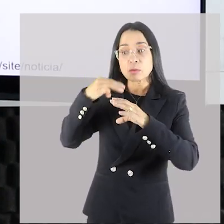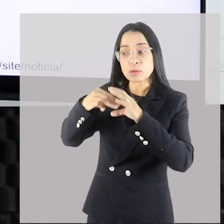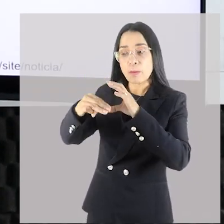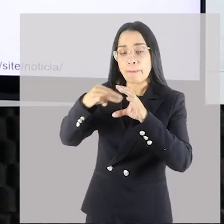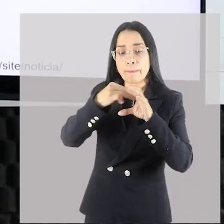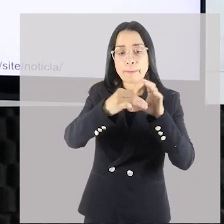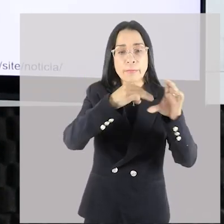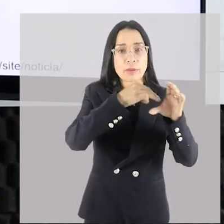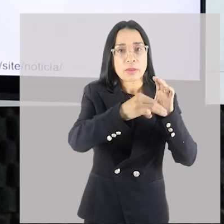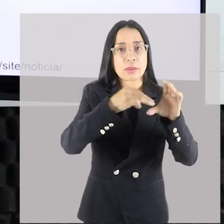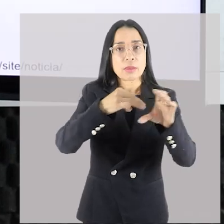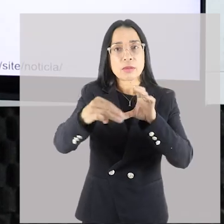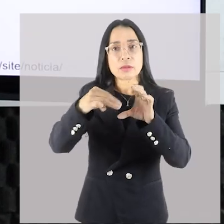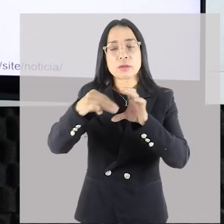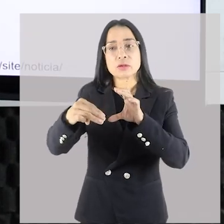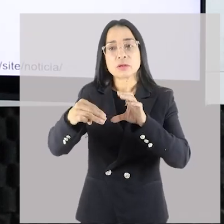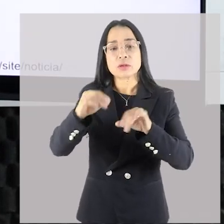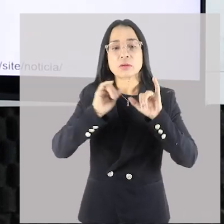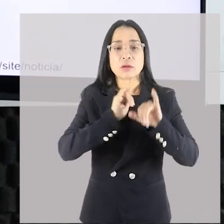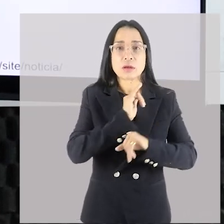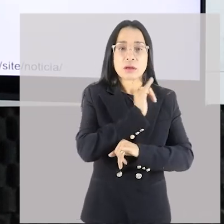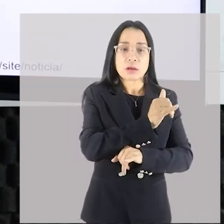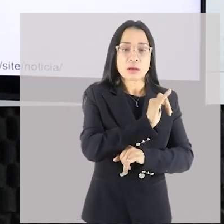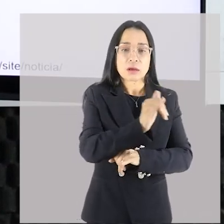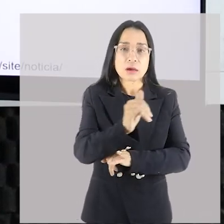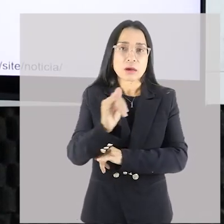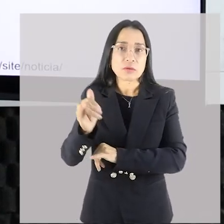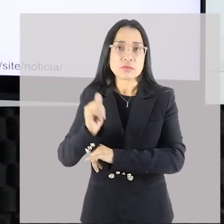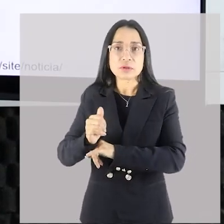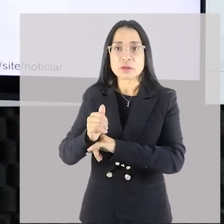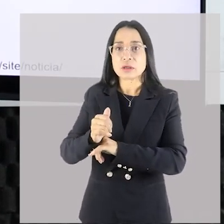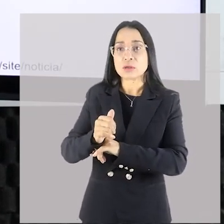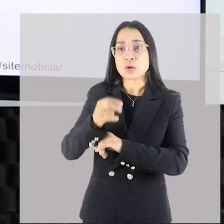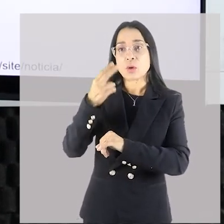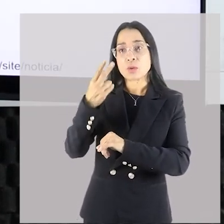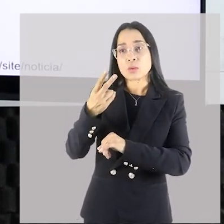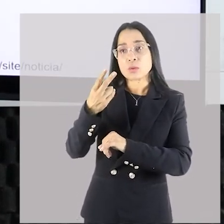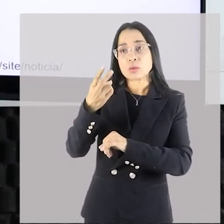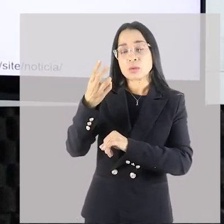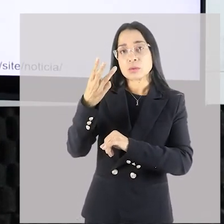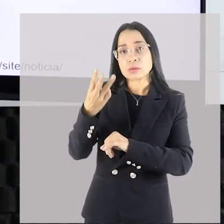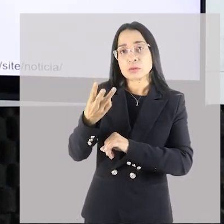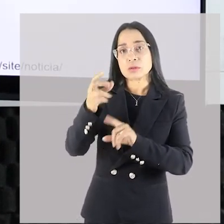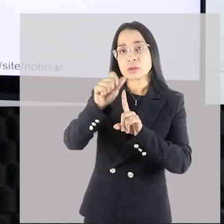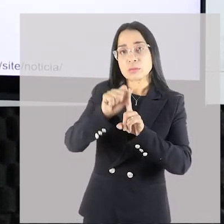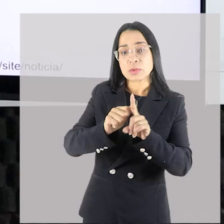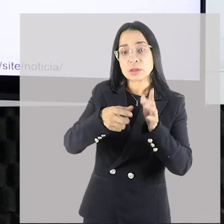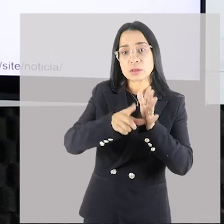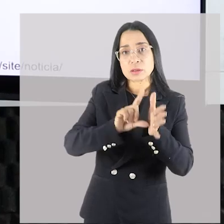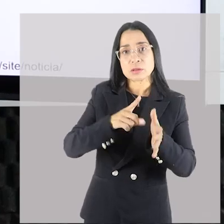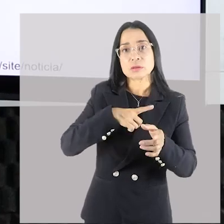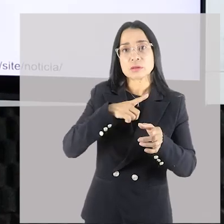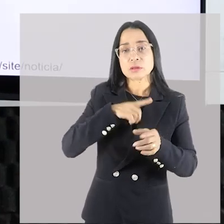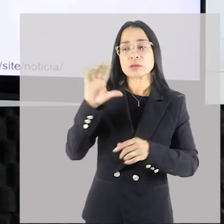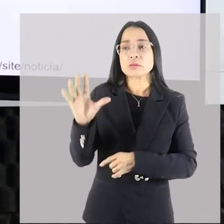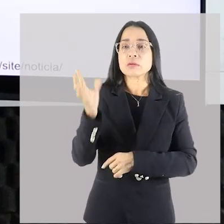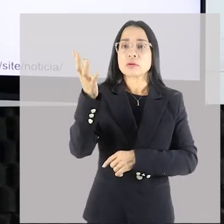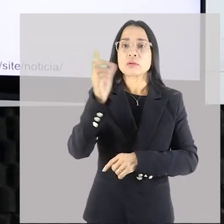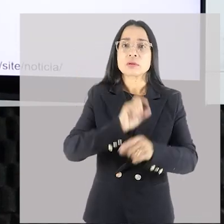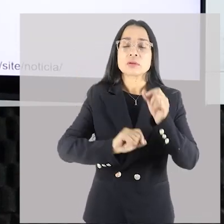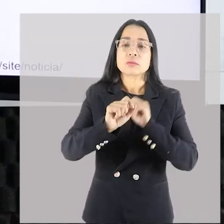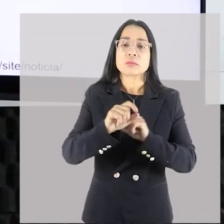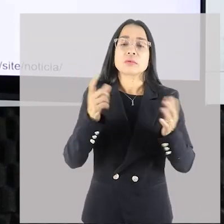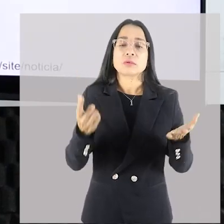de cidade em cidade, avisando 2, 3 meses antes que teria o evento e que